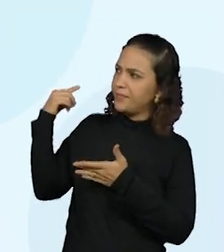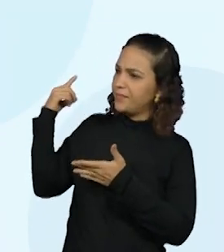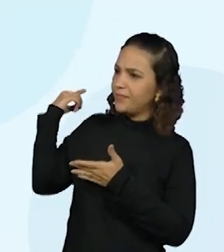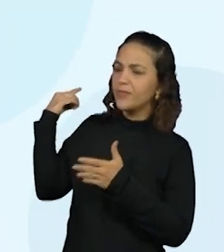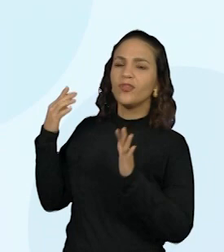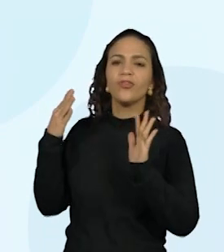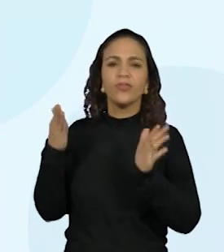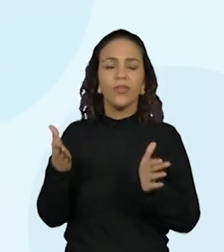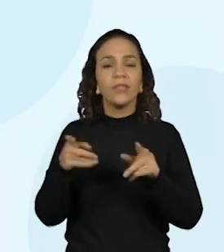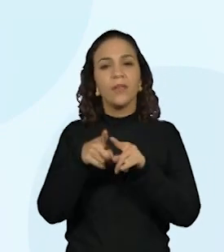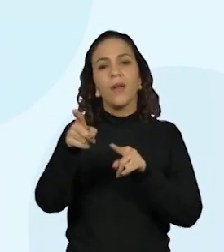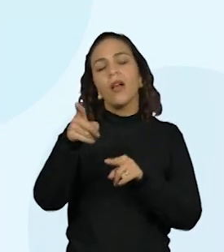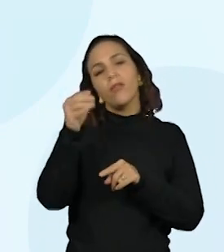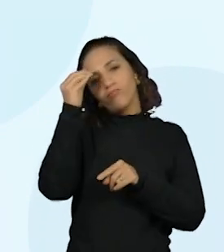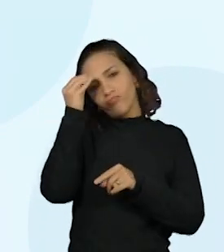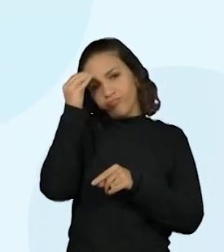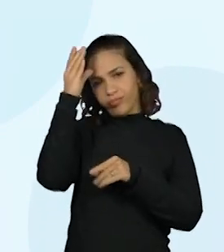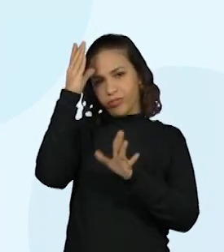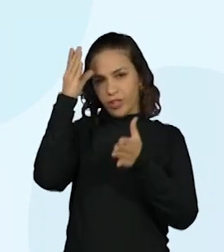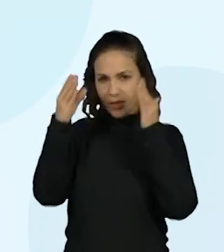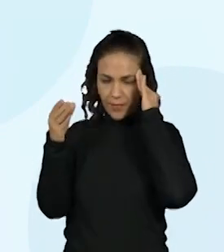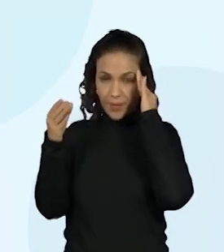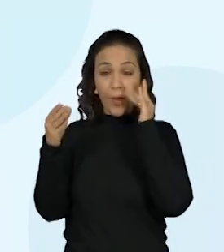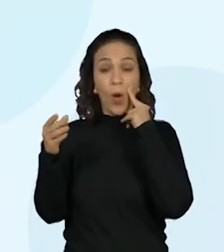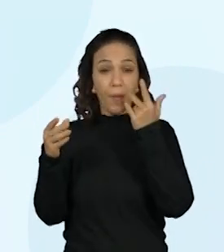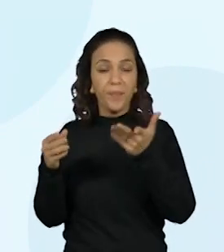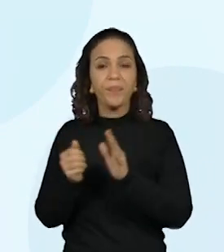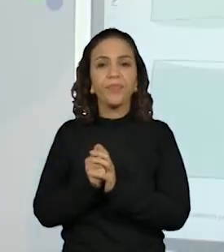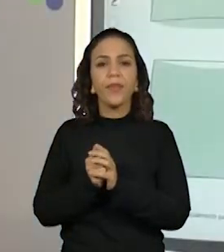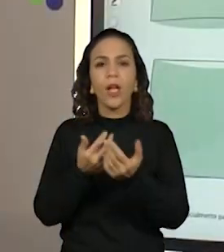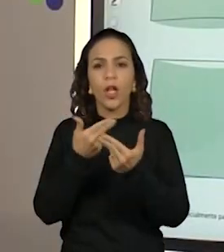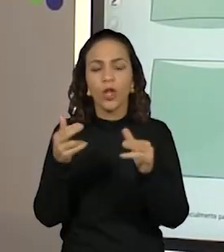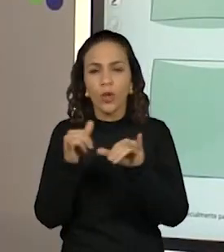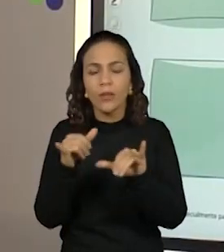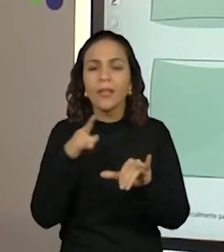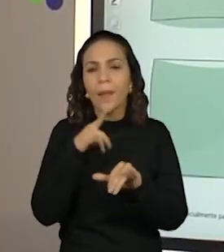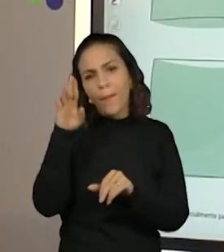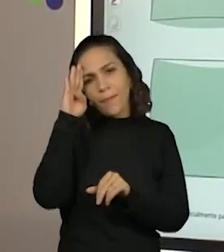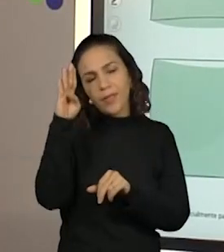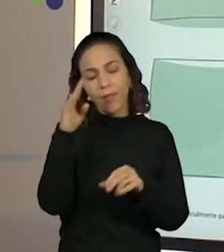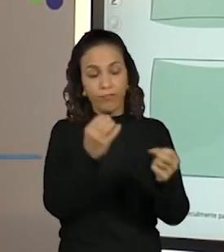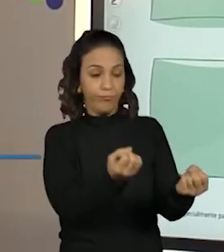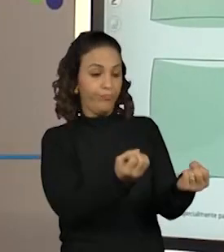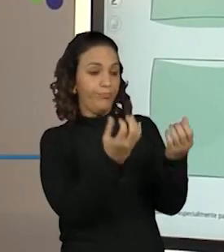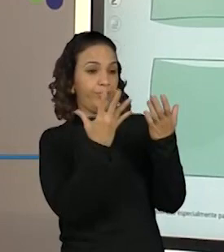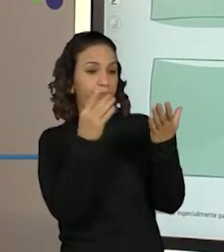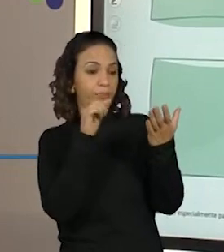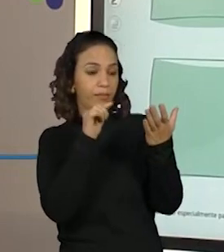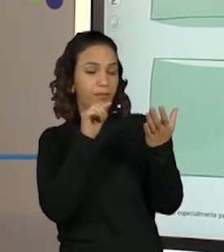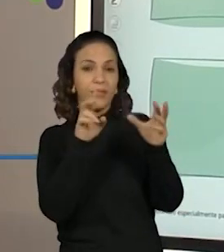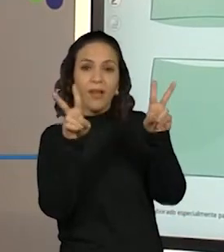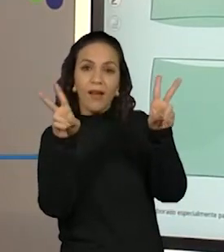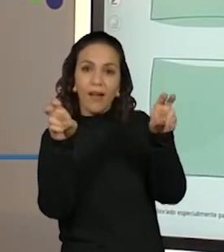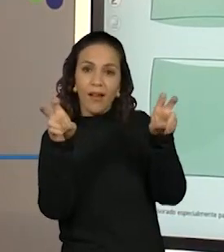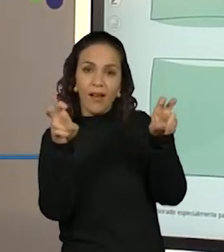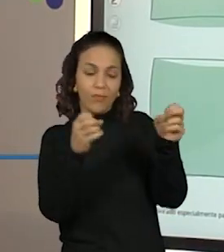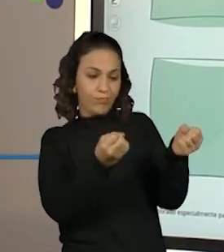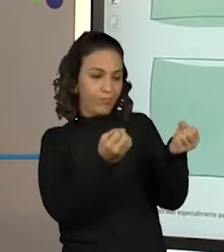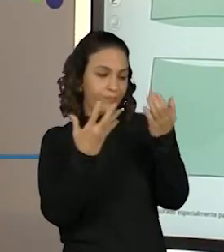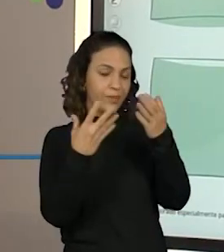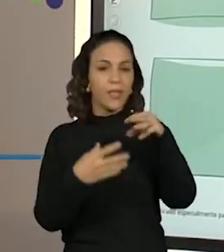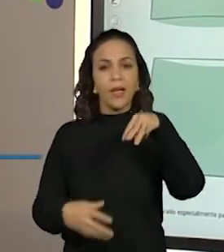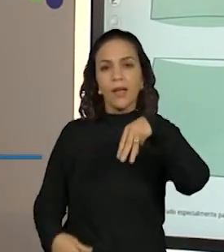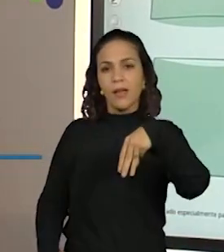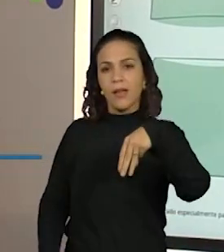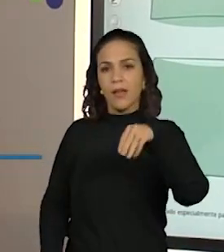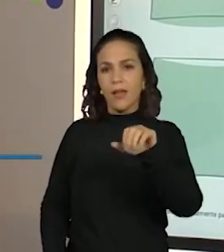trazem também alguns conhecimentos. A notícia, ela tem uma manchete, então chamamos o título de manchete. E o